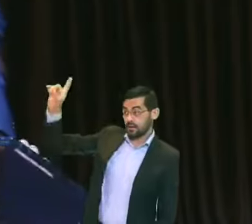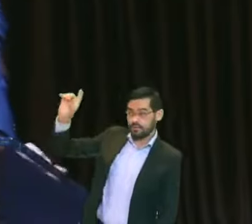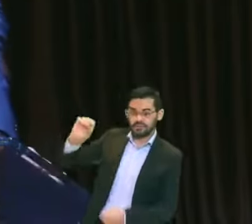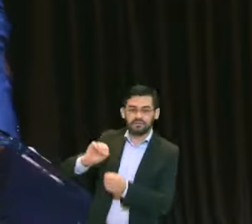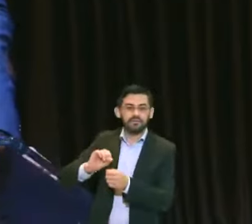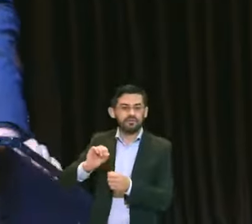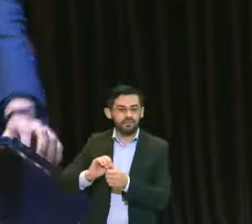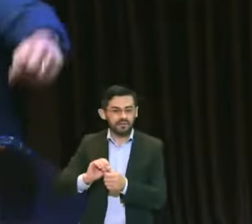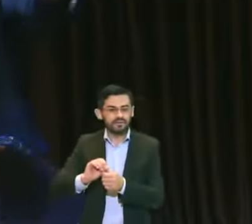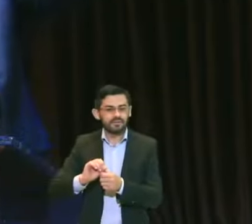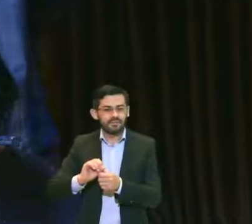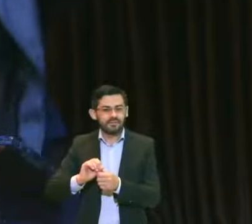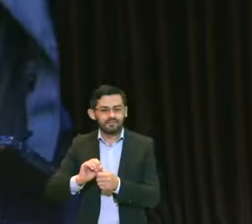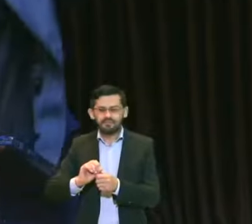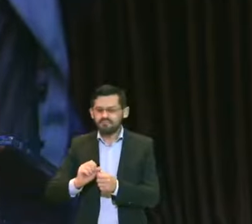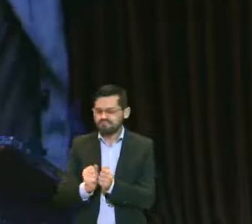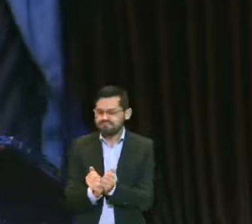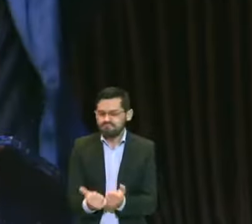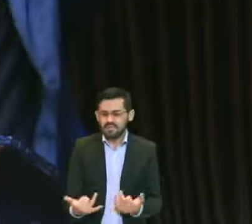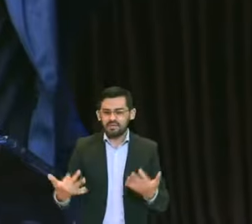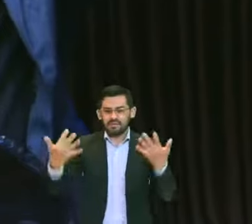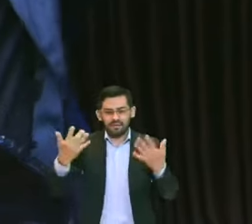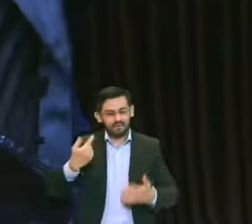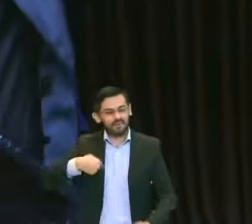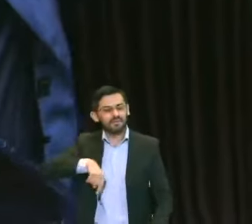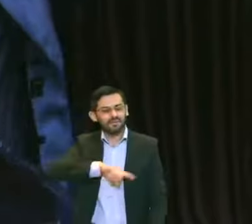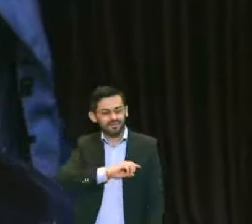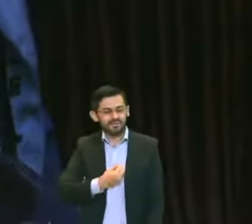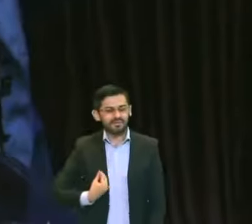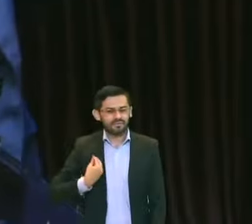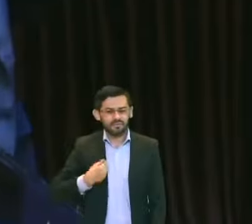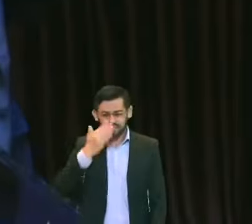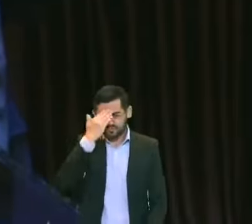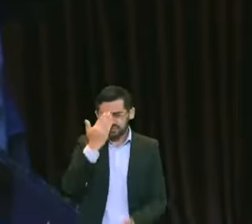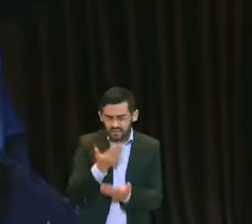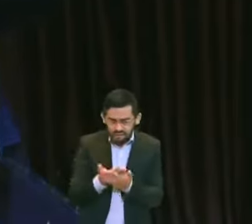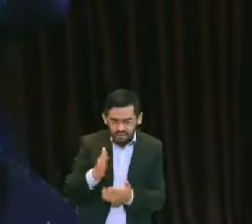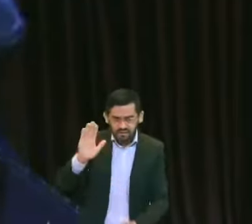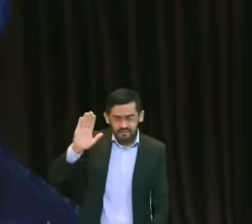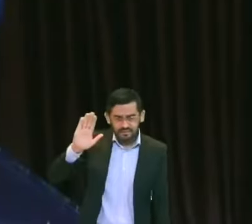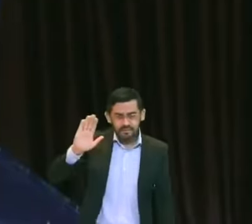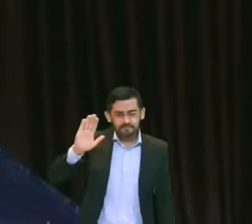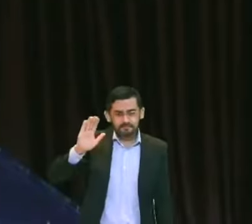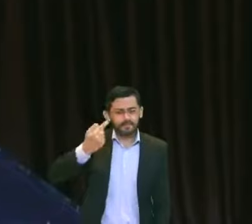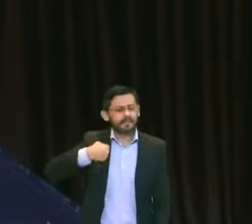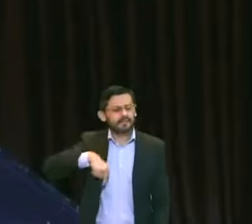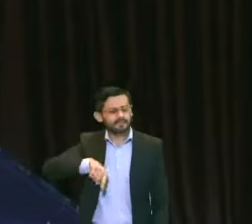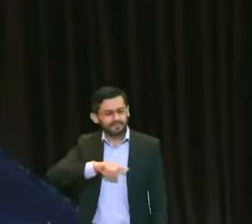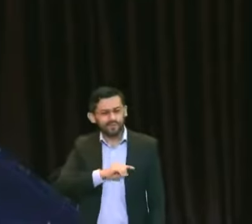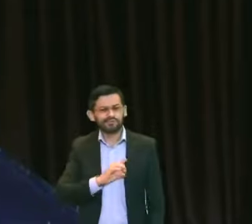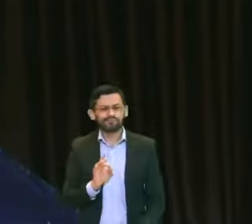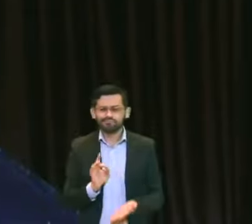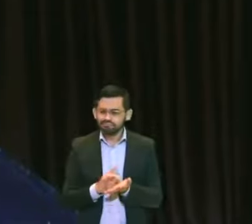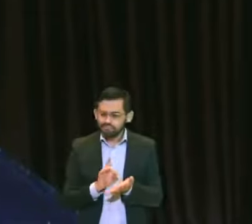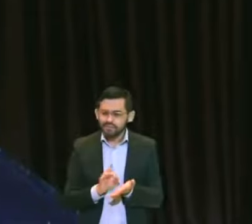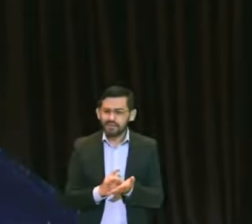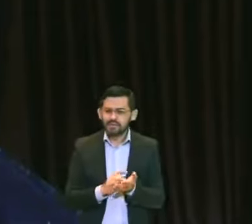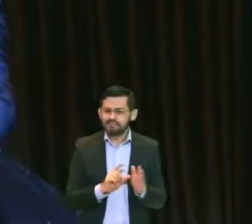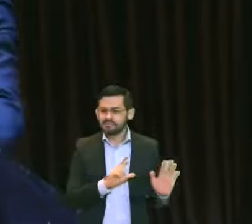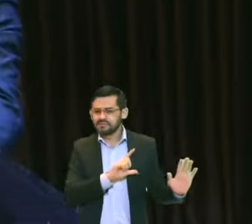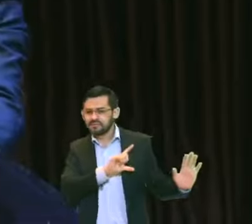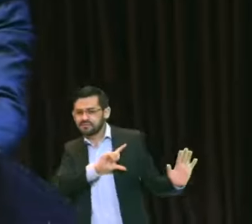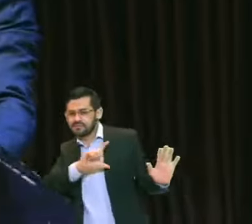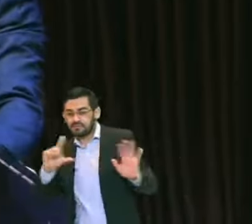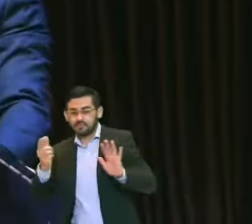gente correr e não cansar, aleluia. Quantos creem nisso? Nós estávamos semana